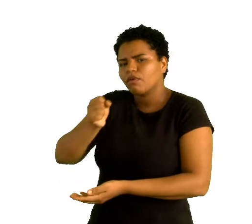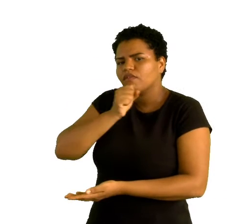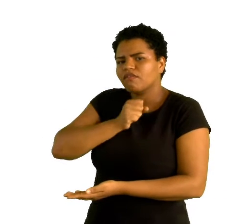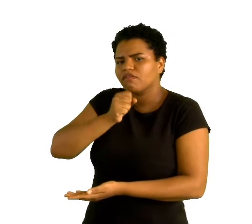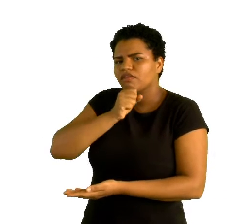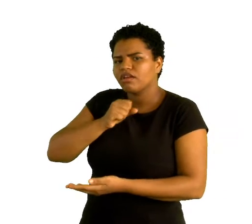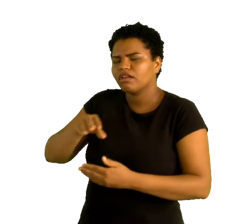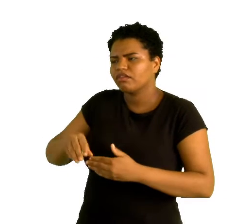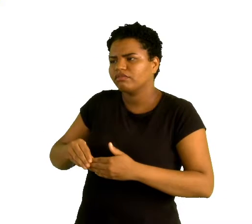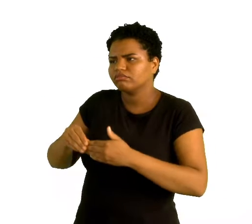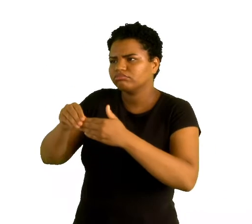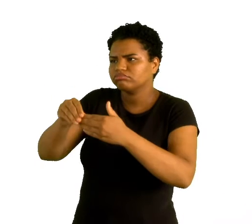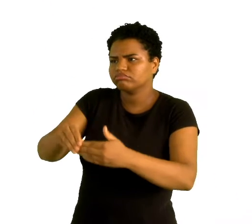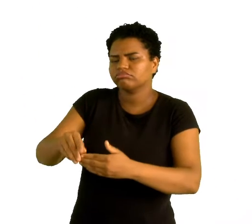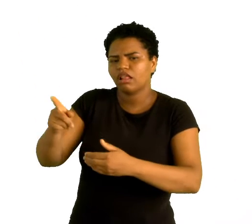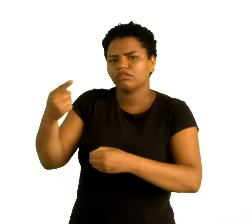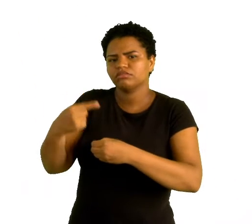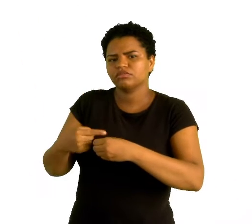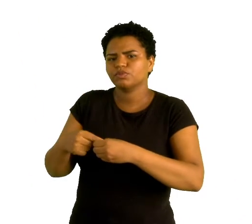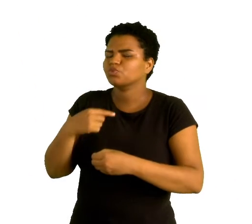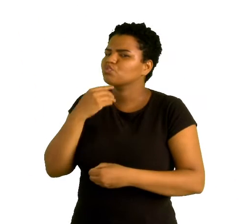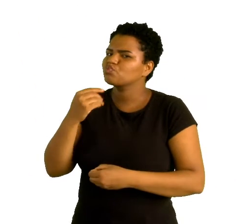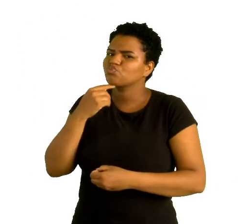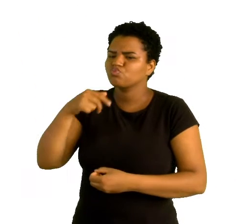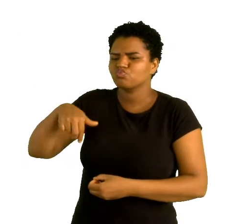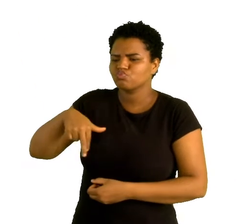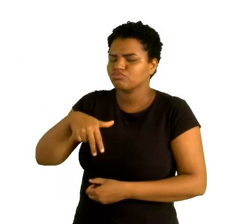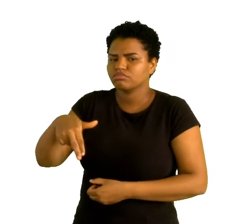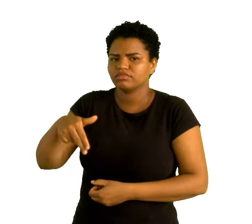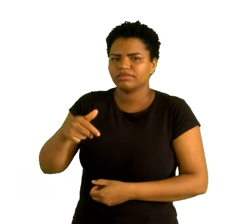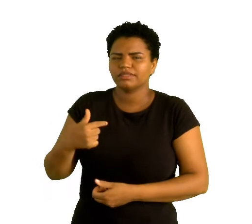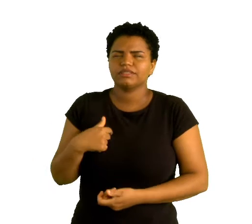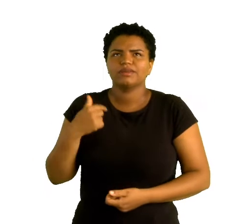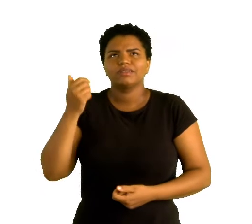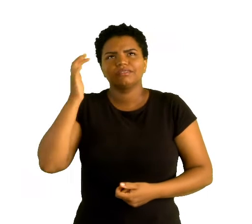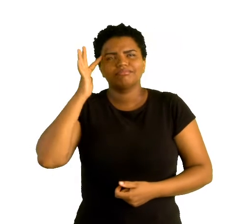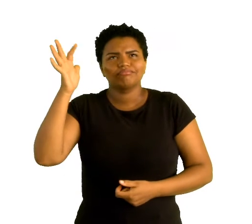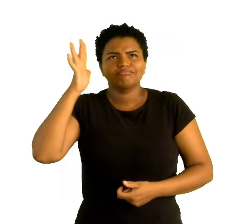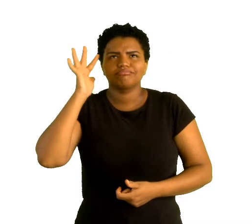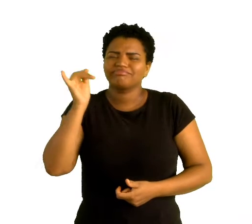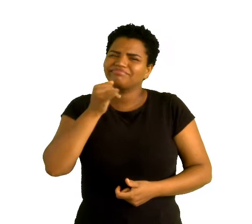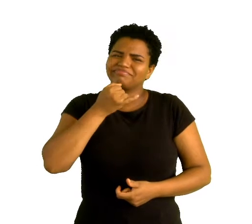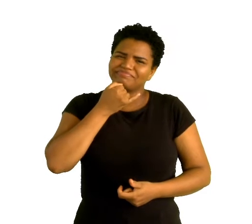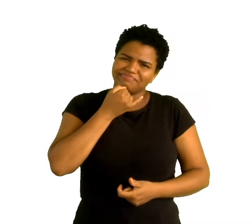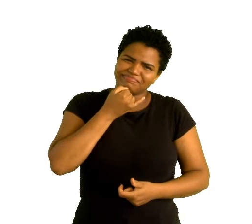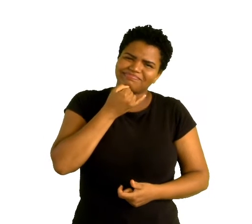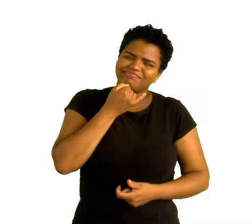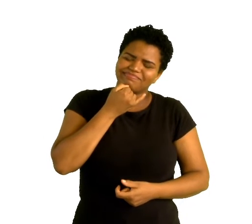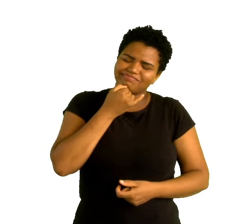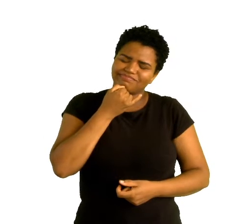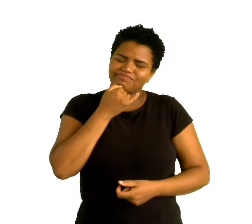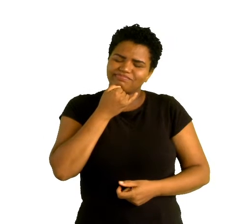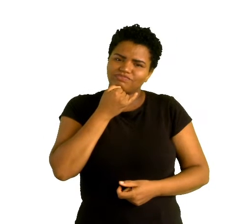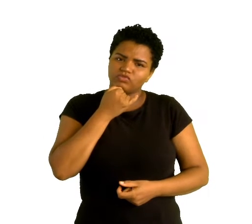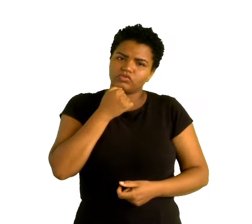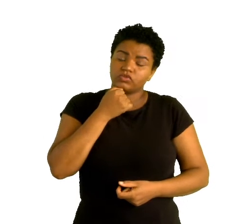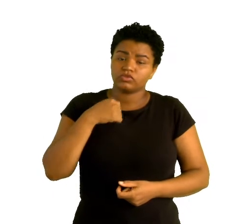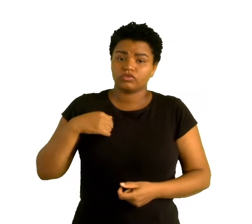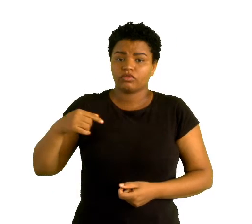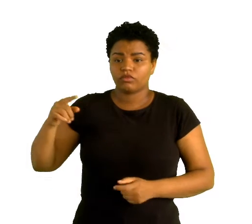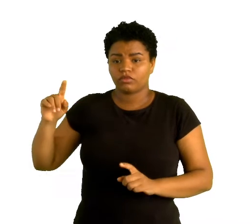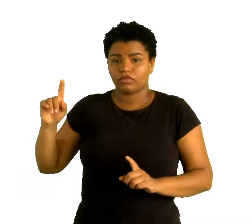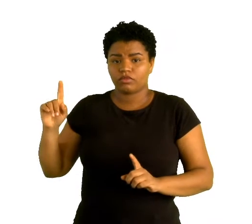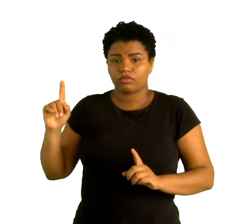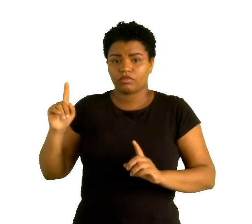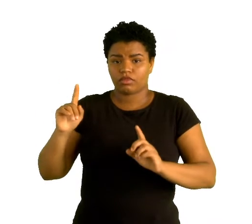podia andar. Lá mergulhado em tristes pensamentos, quando passou na